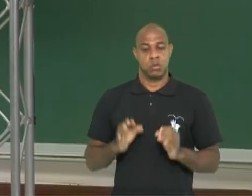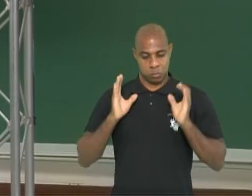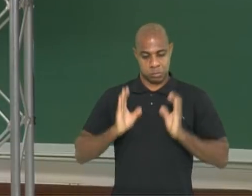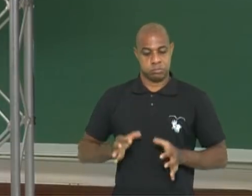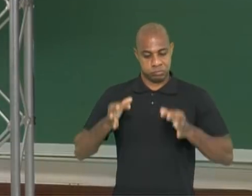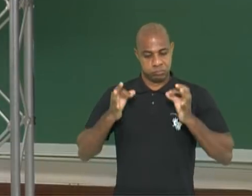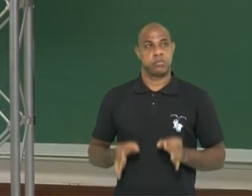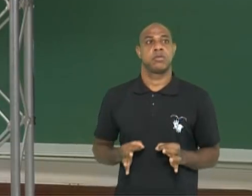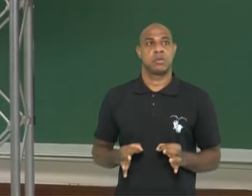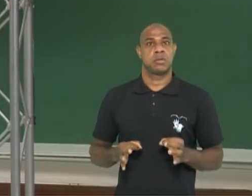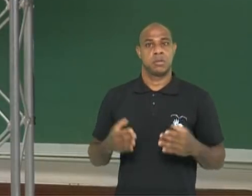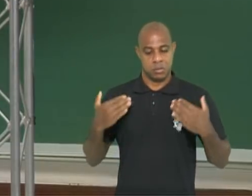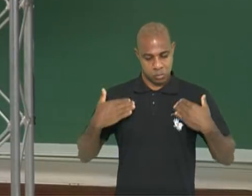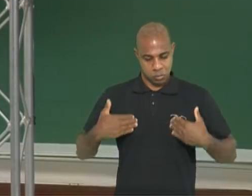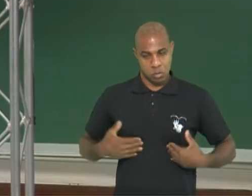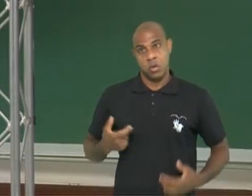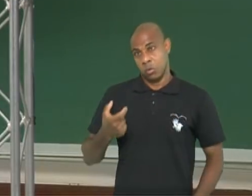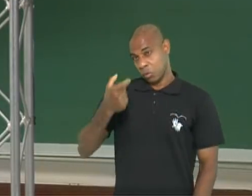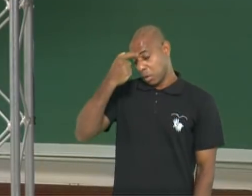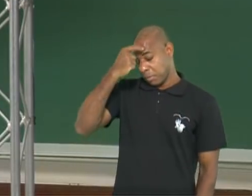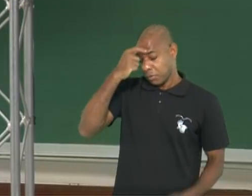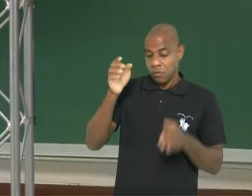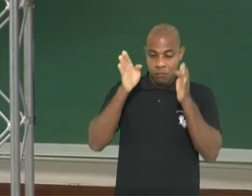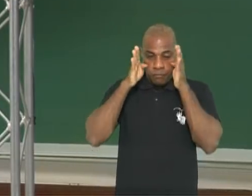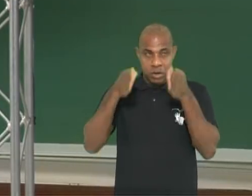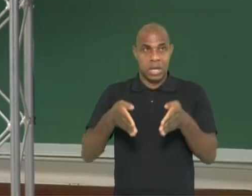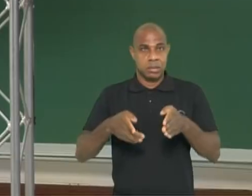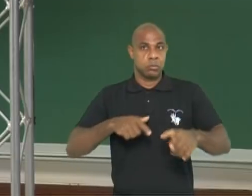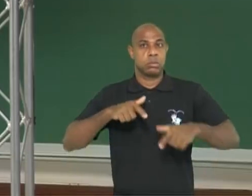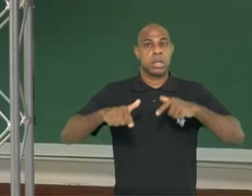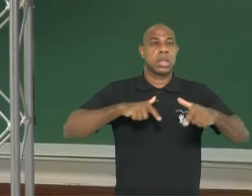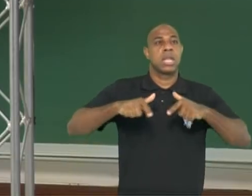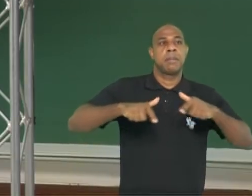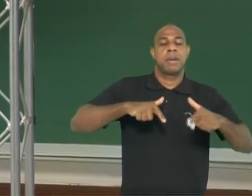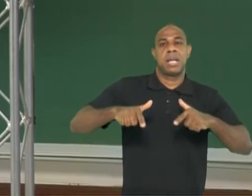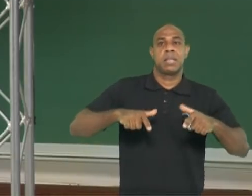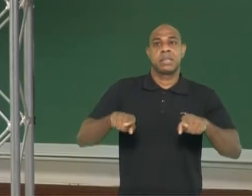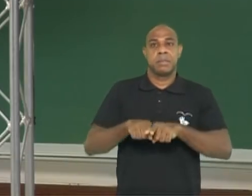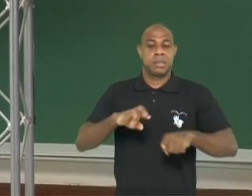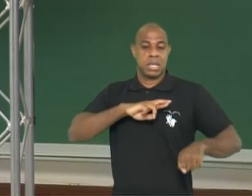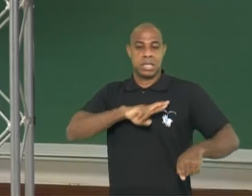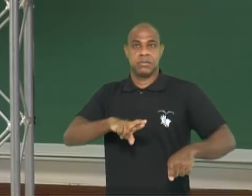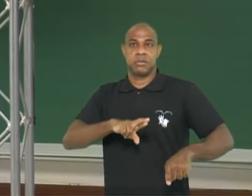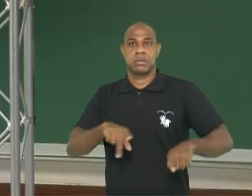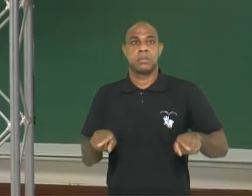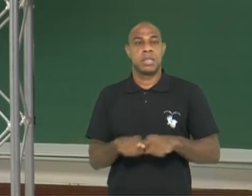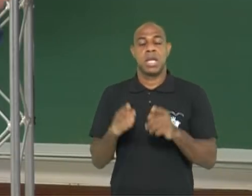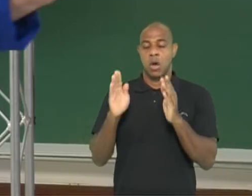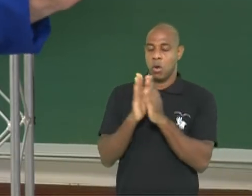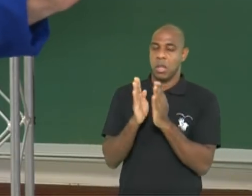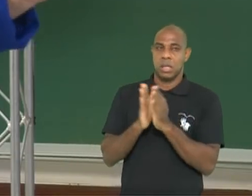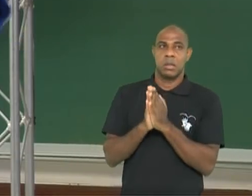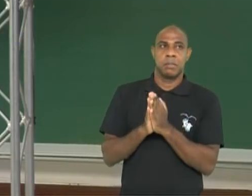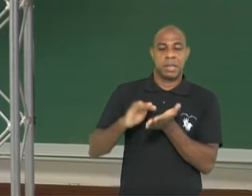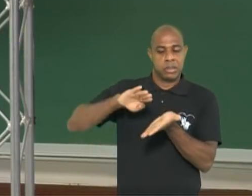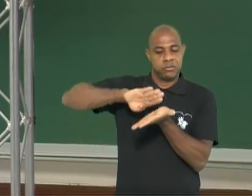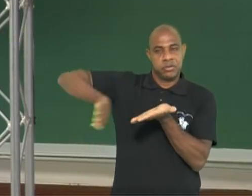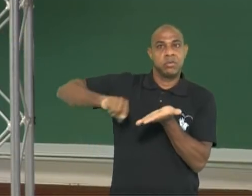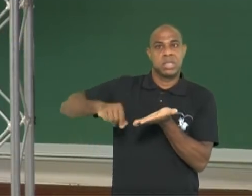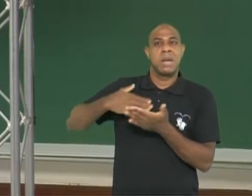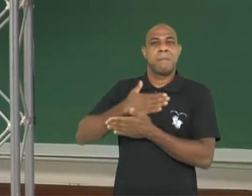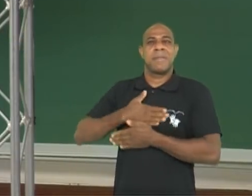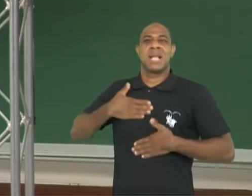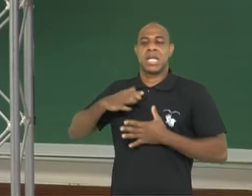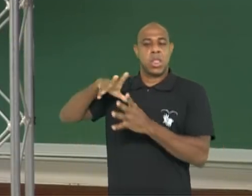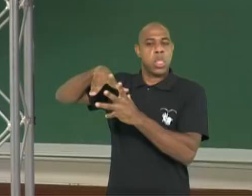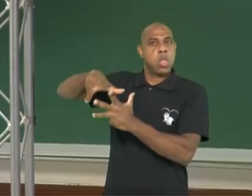disciplinarização do corpo, da mente, né? Focada sempre no trabalho e na religiosidade, na oração. Para que tire os prazeres